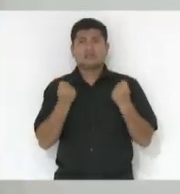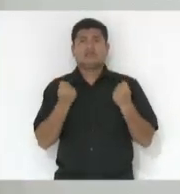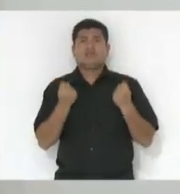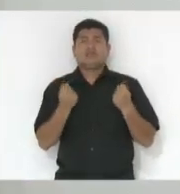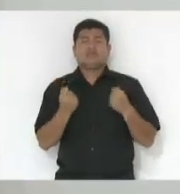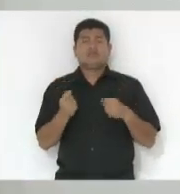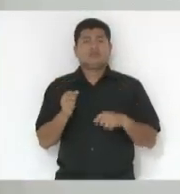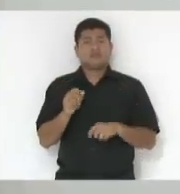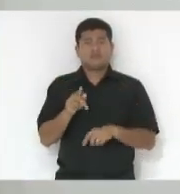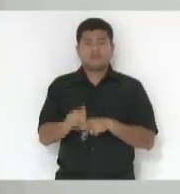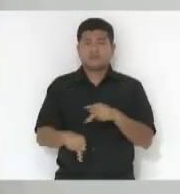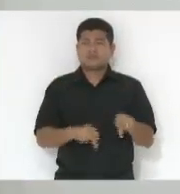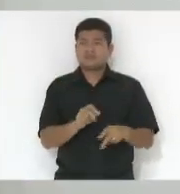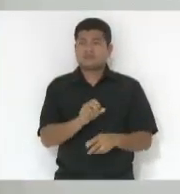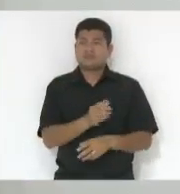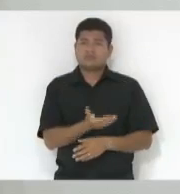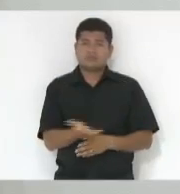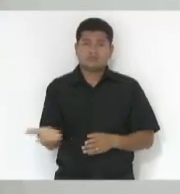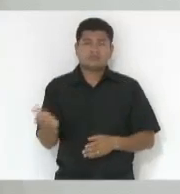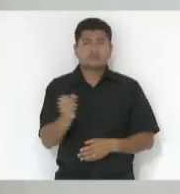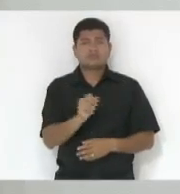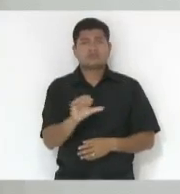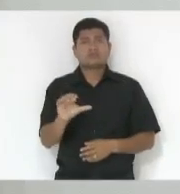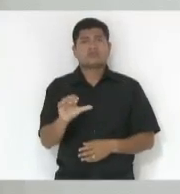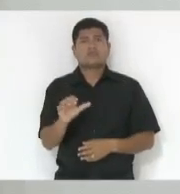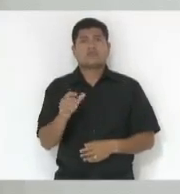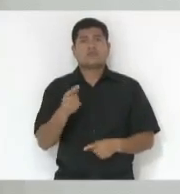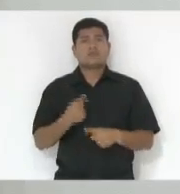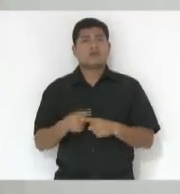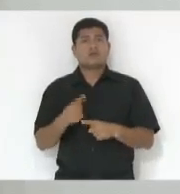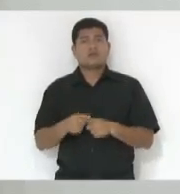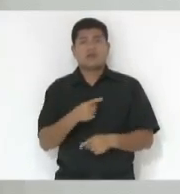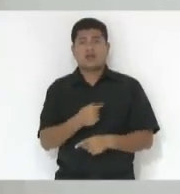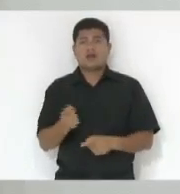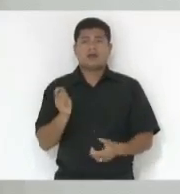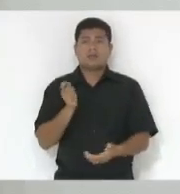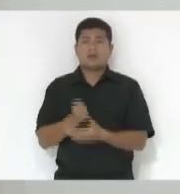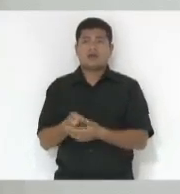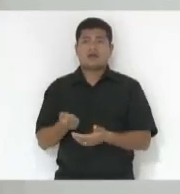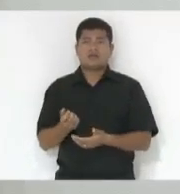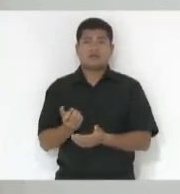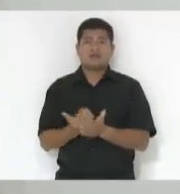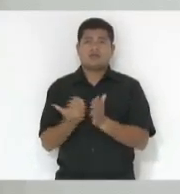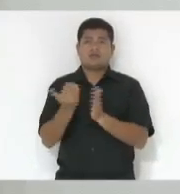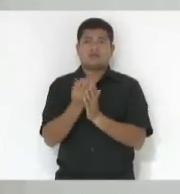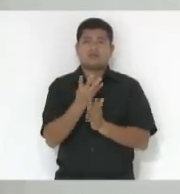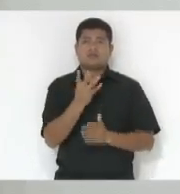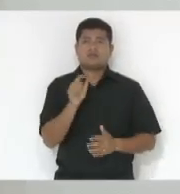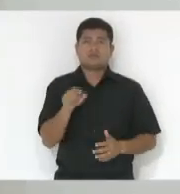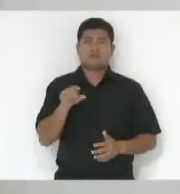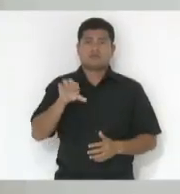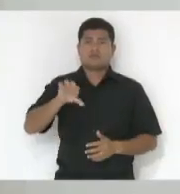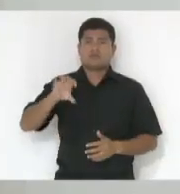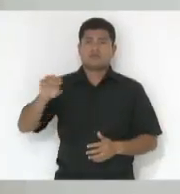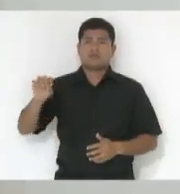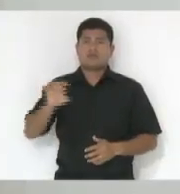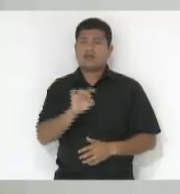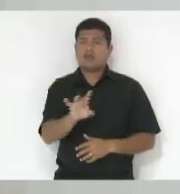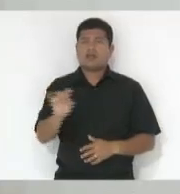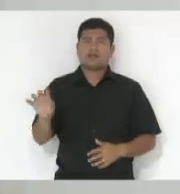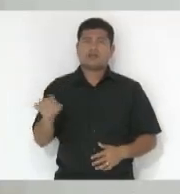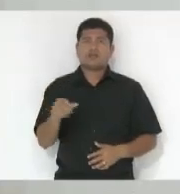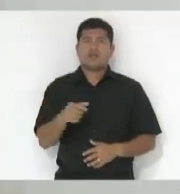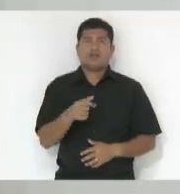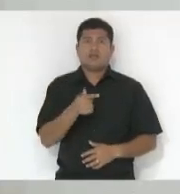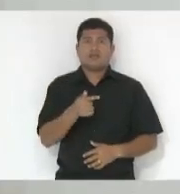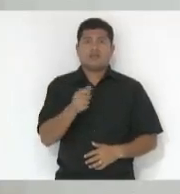catarinense, porque é ele que vai pagar esse aumento de R$ 4.900 para cada um. 78 milhões